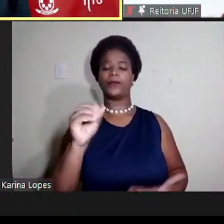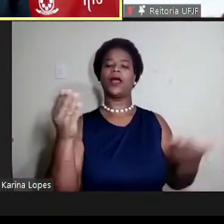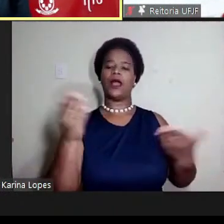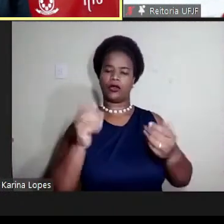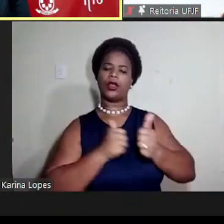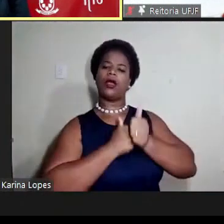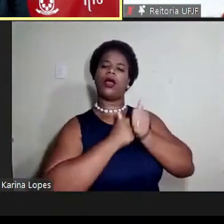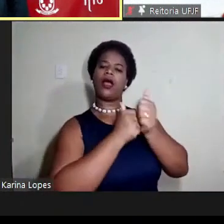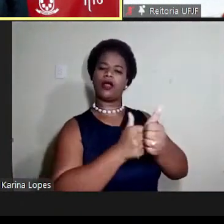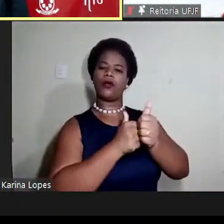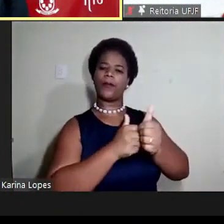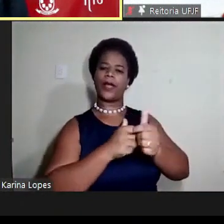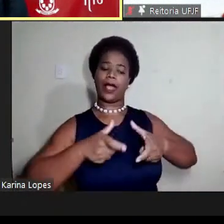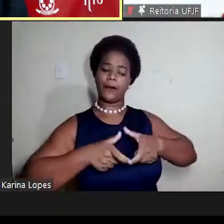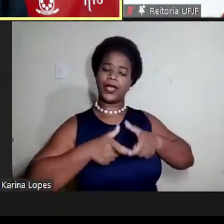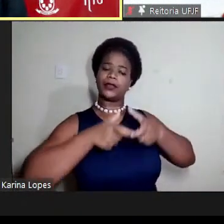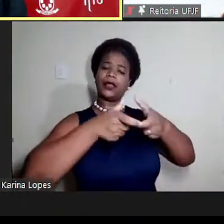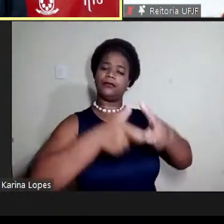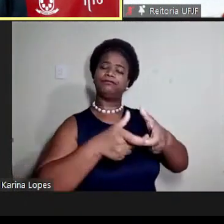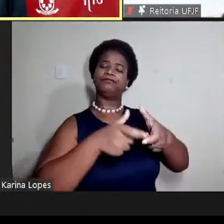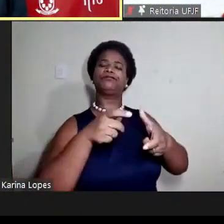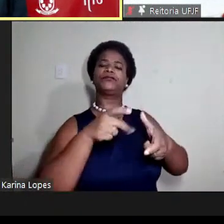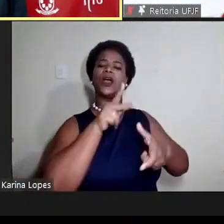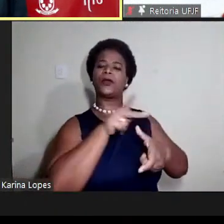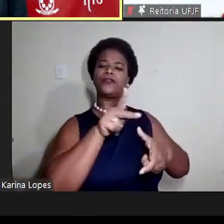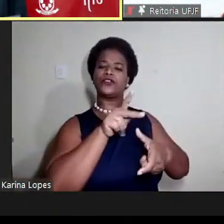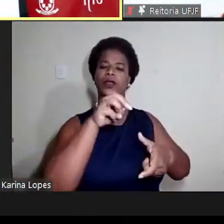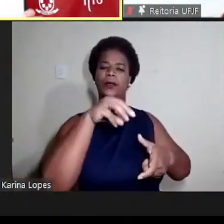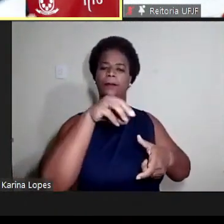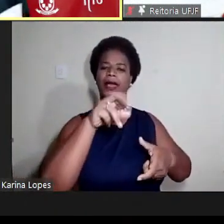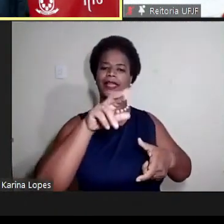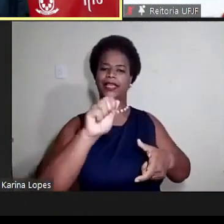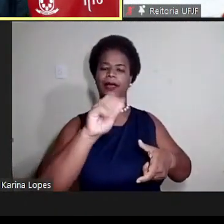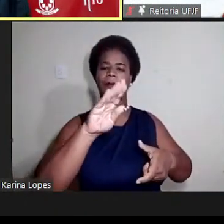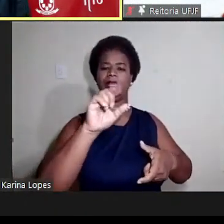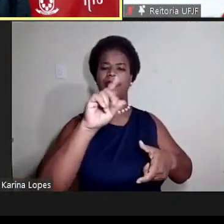medalha homenageada à professora Maria Bellini.